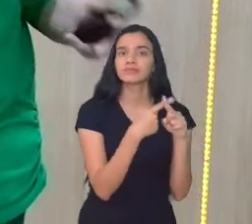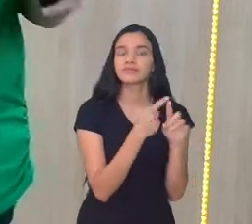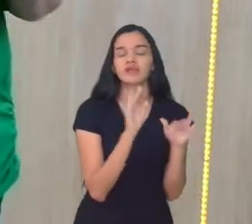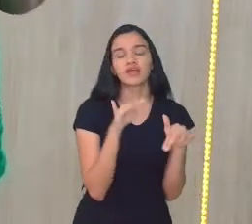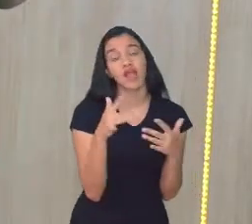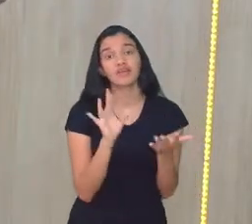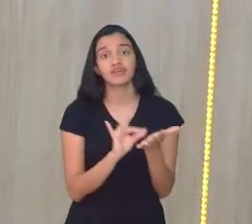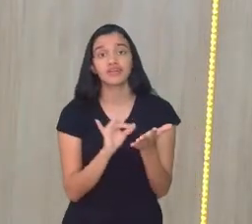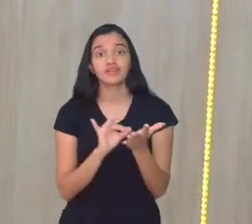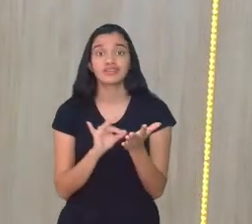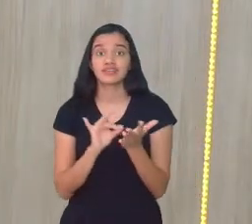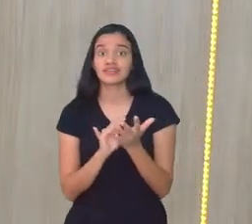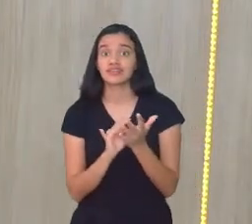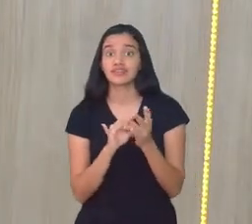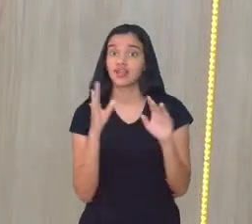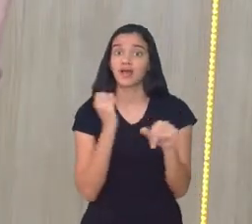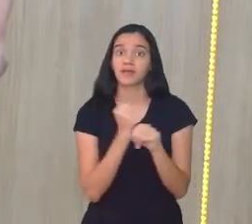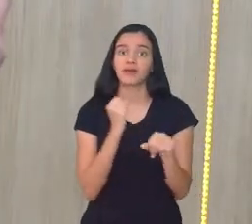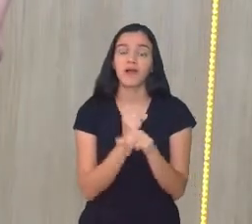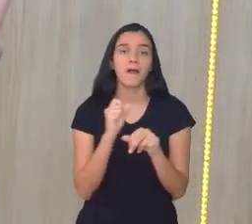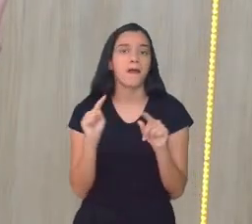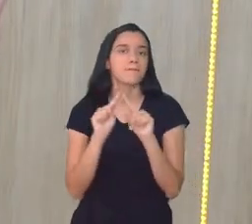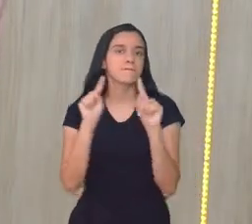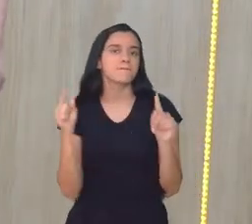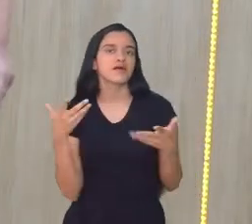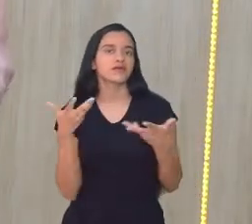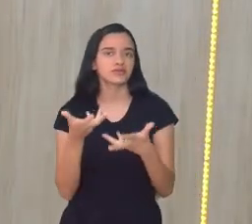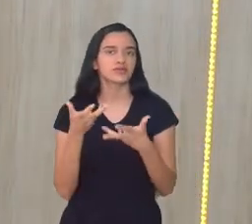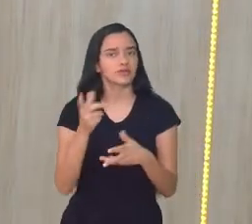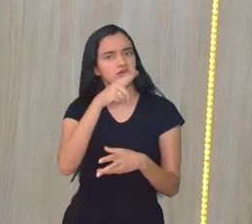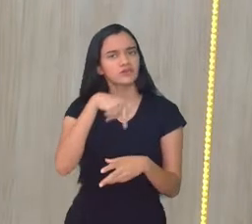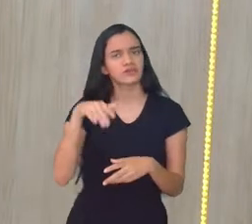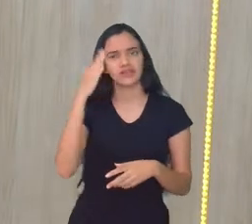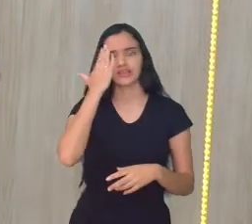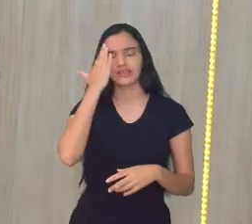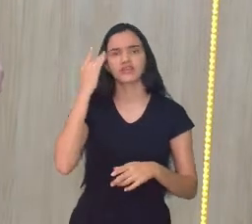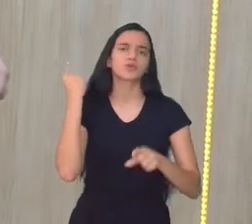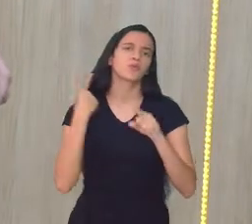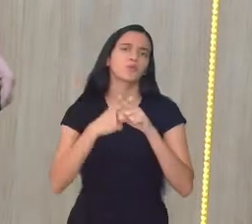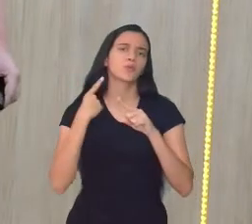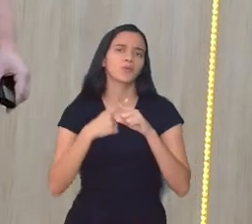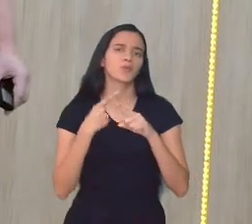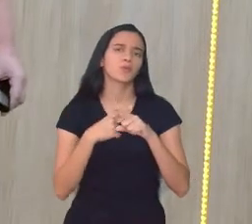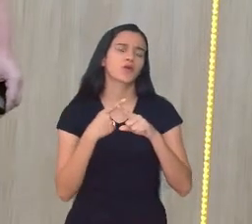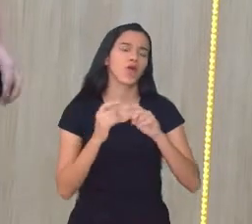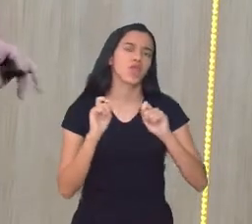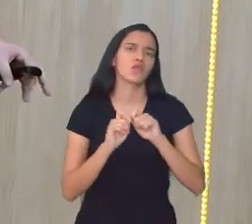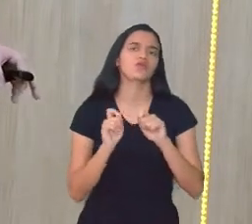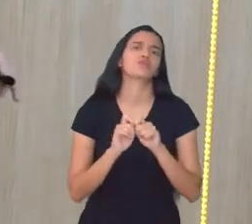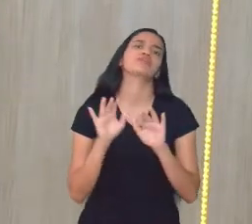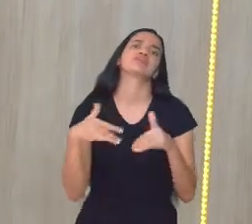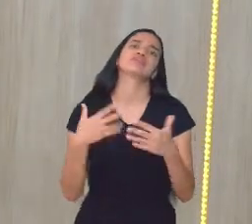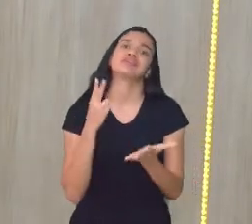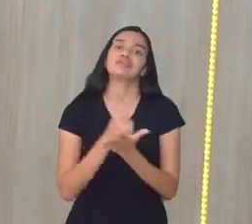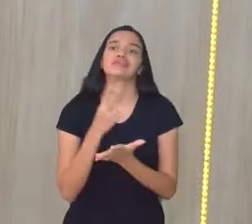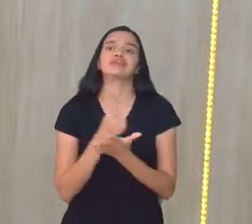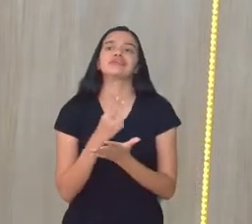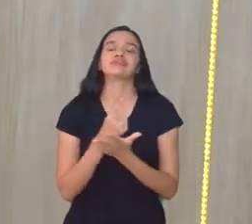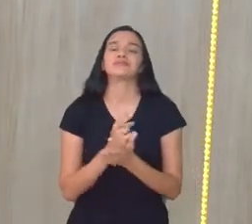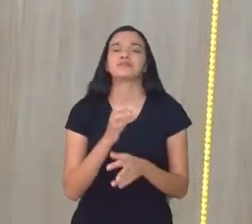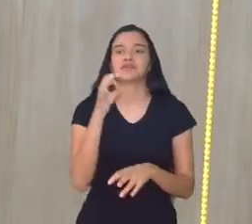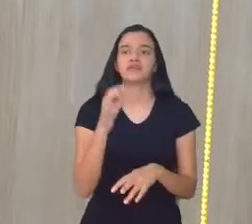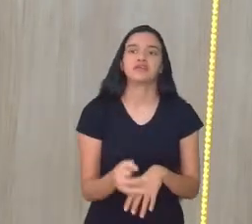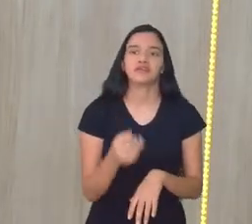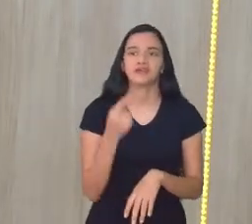verdade, na operação. Mas o que eu quero aqui é que vocês entendam por que eu faço isso e sempre dá certo.